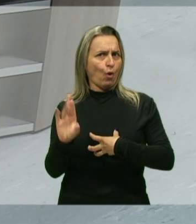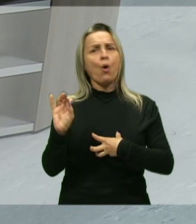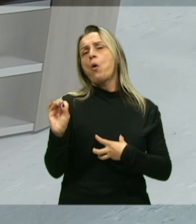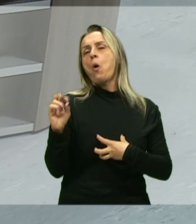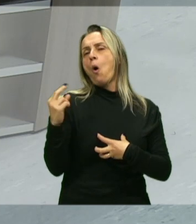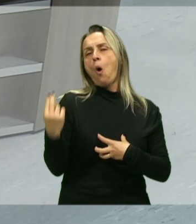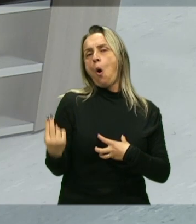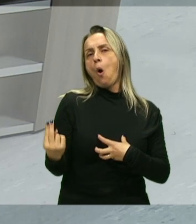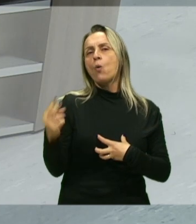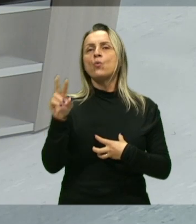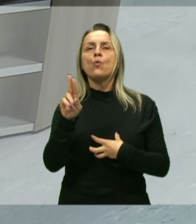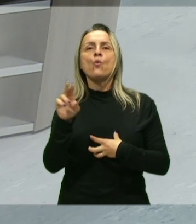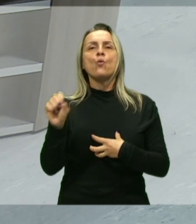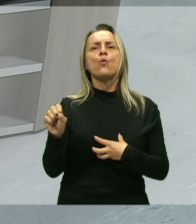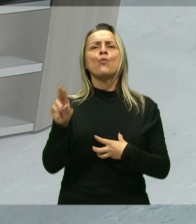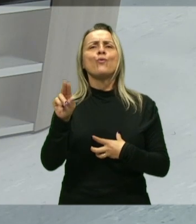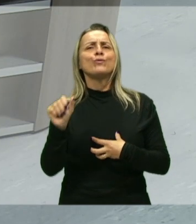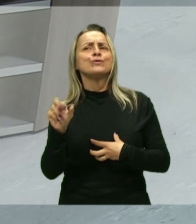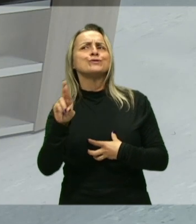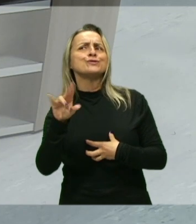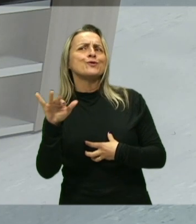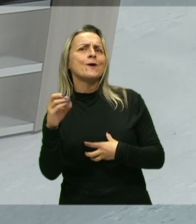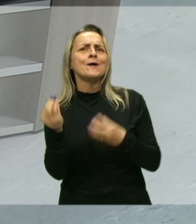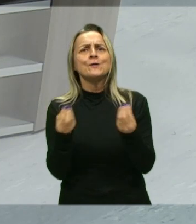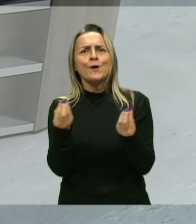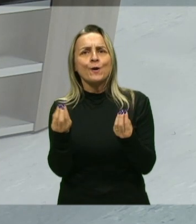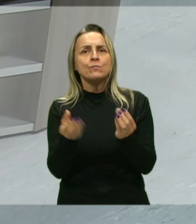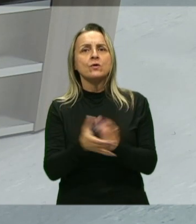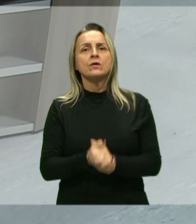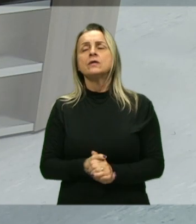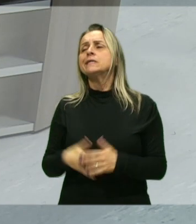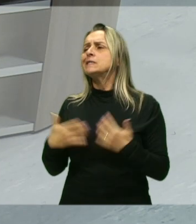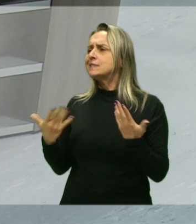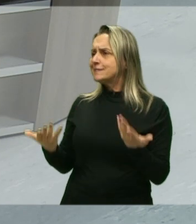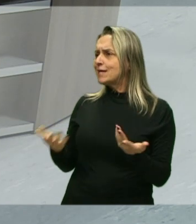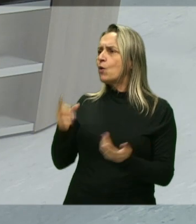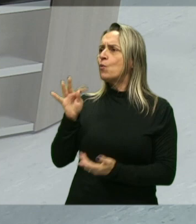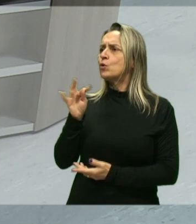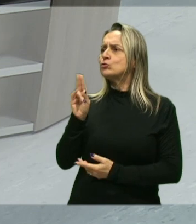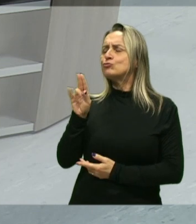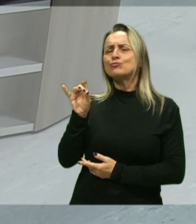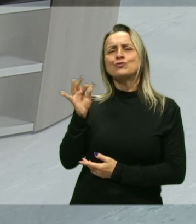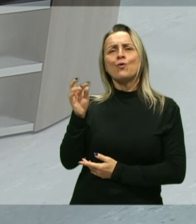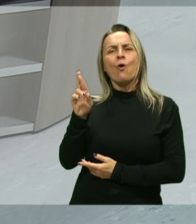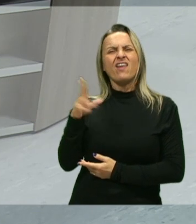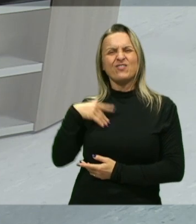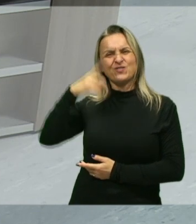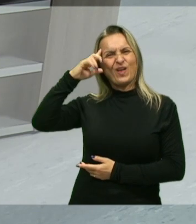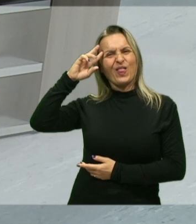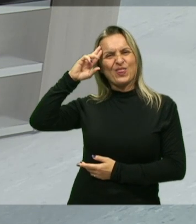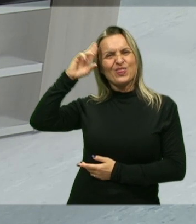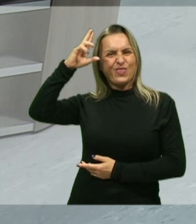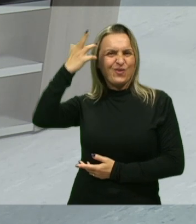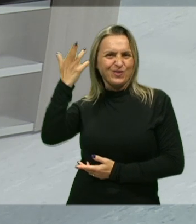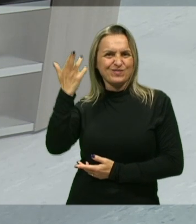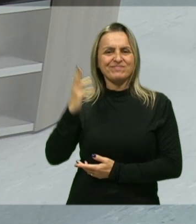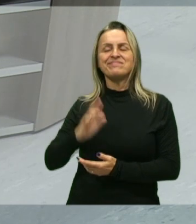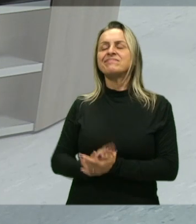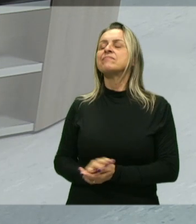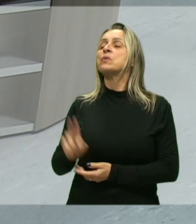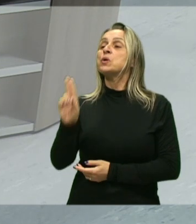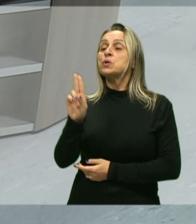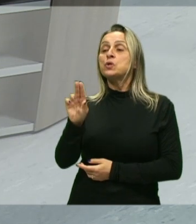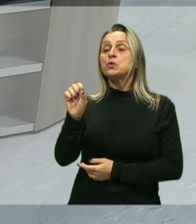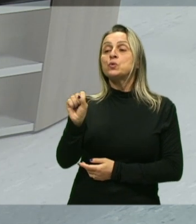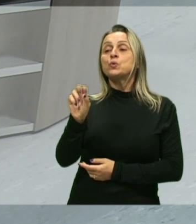tutor-usuário? Tutor as pessoas usam muito como por ser o dono, né? Usuário é quando a gente está com um cão em serviço, a trabalho,